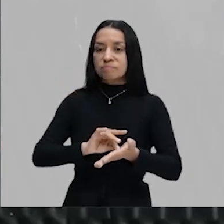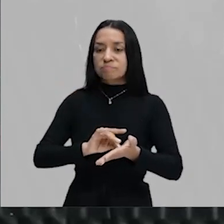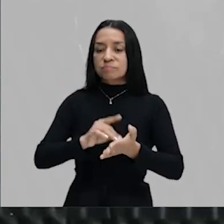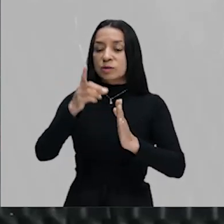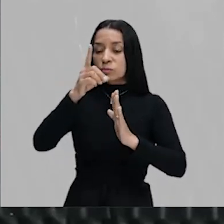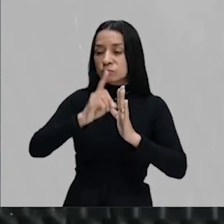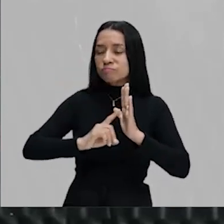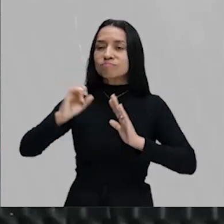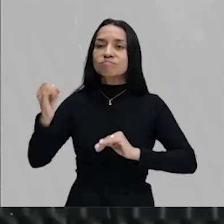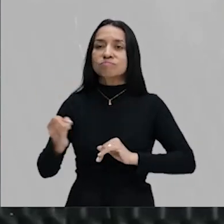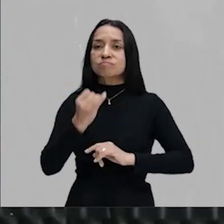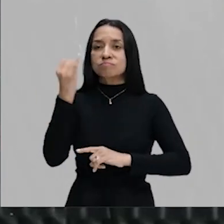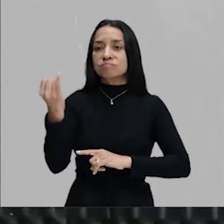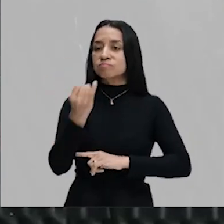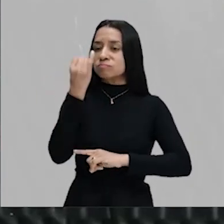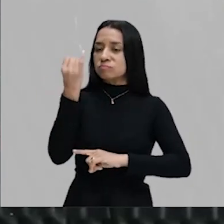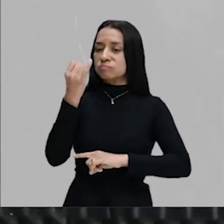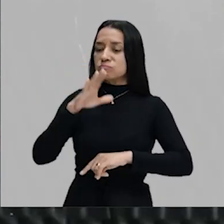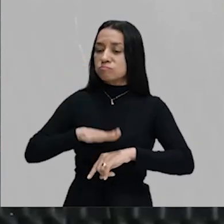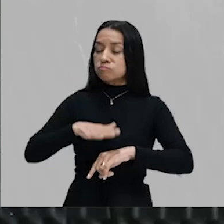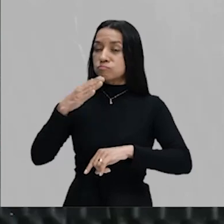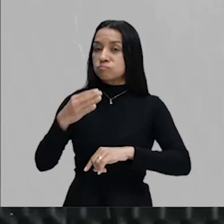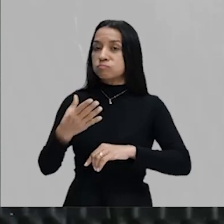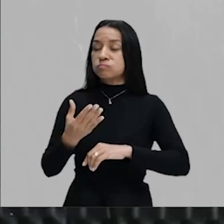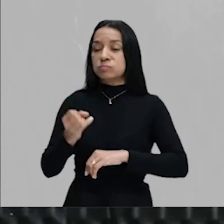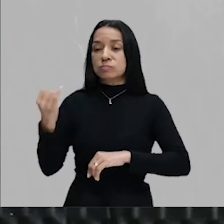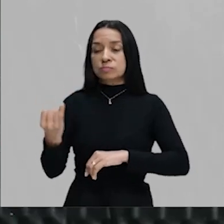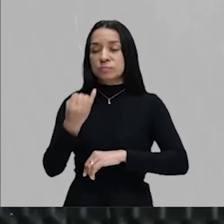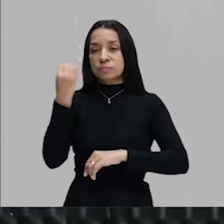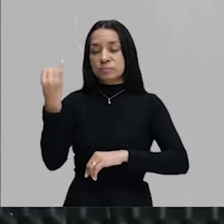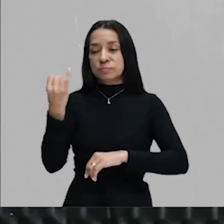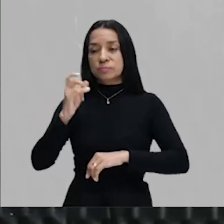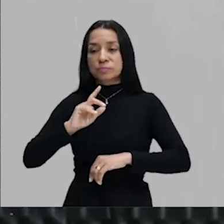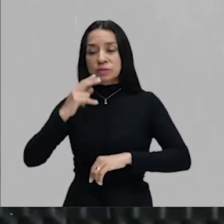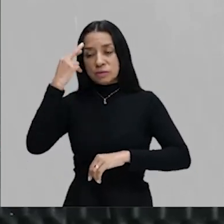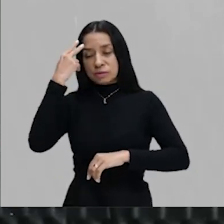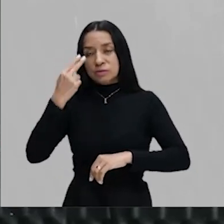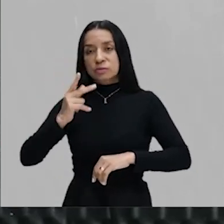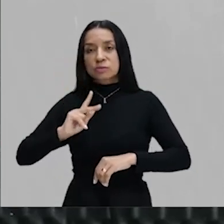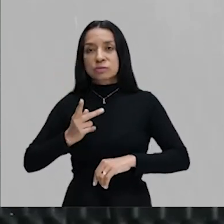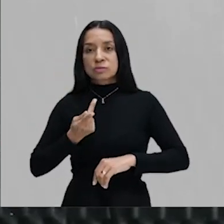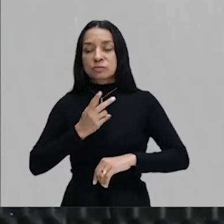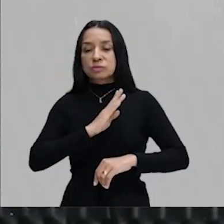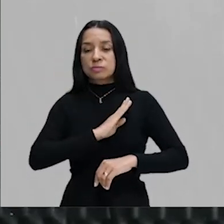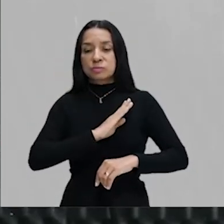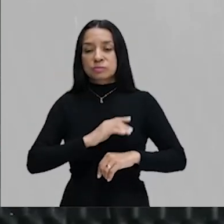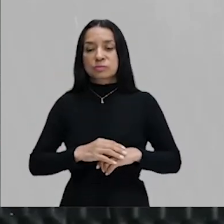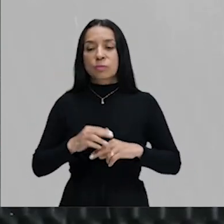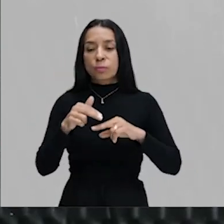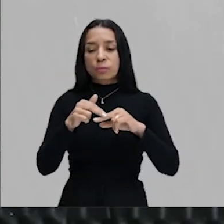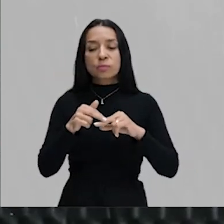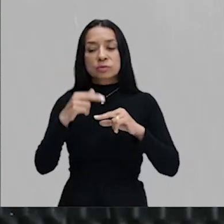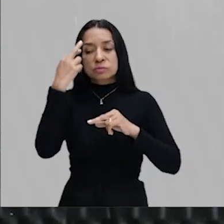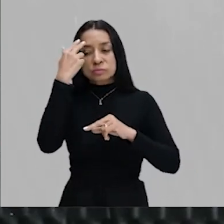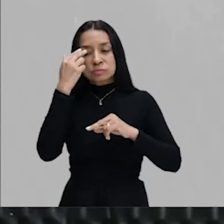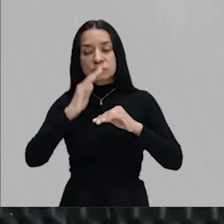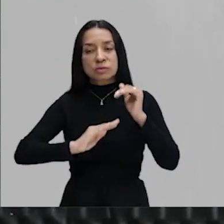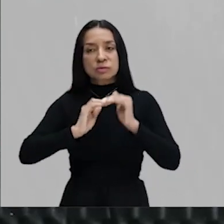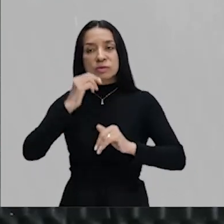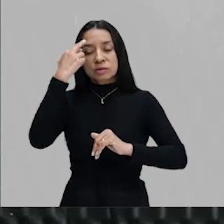documento importantíssimo na história dos hebreus. Então, nem por isso os historiadores deixarão de